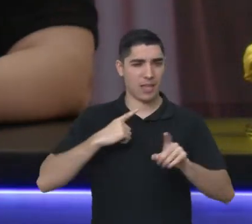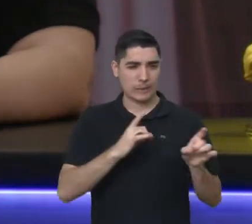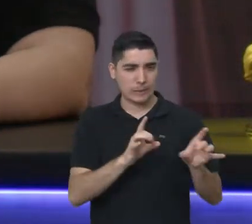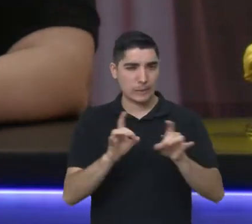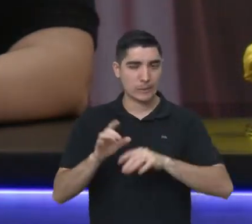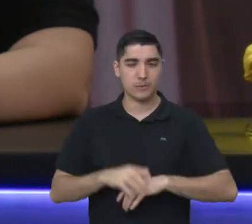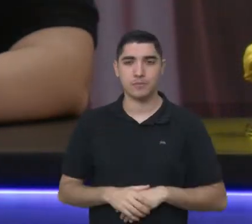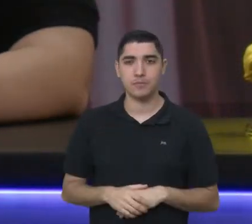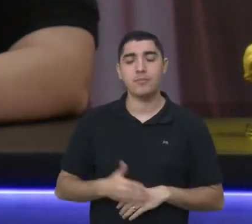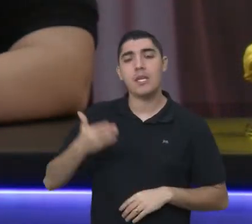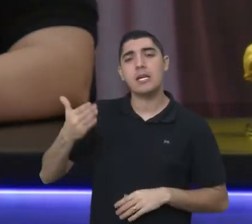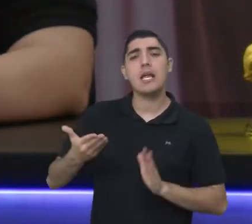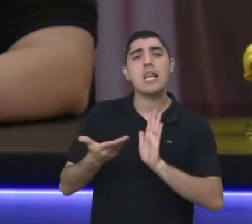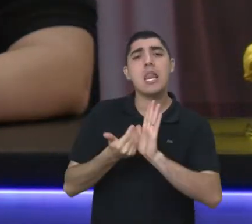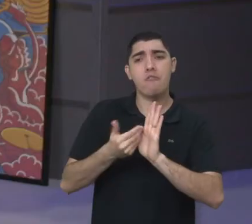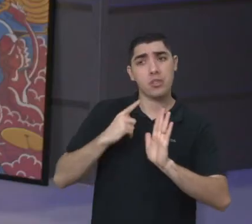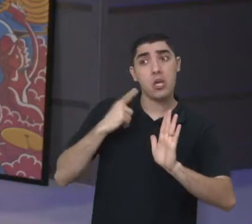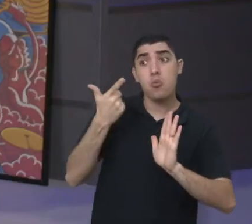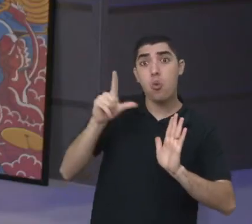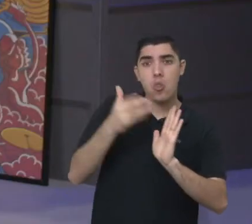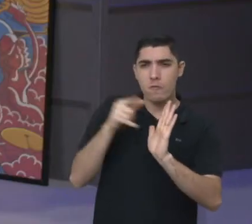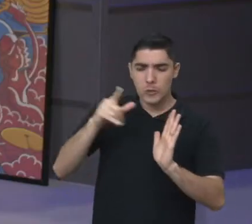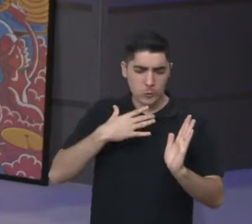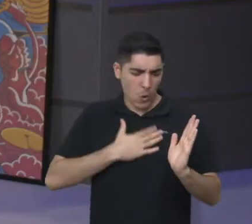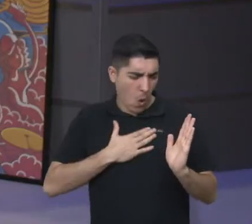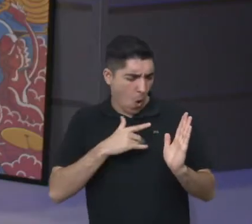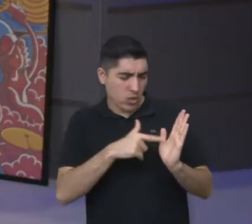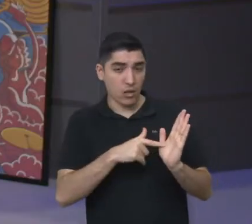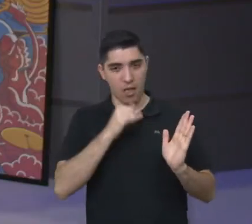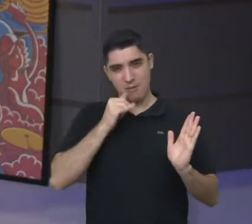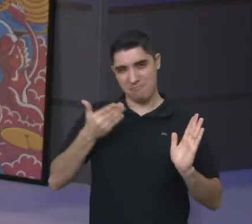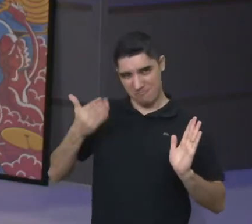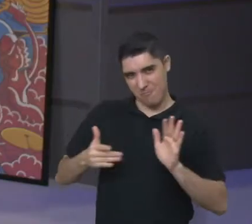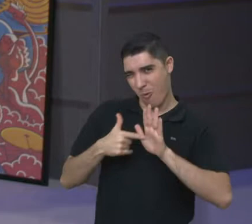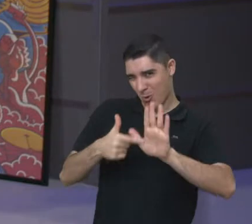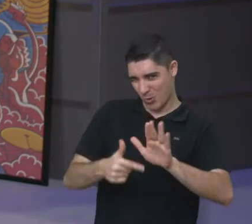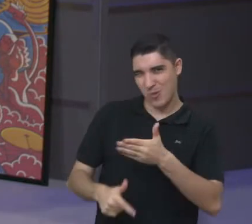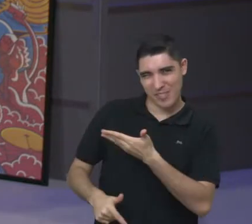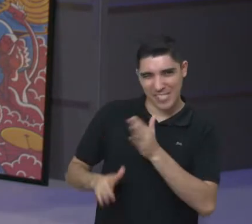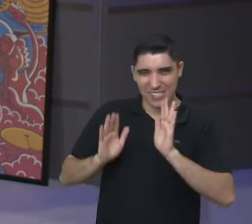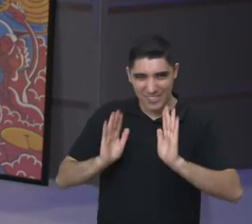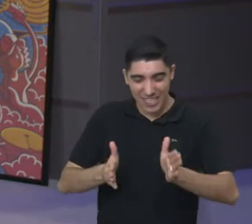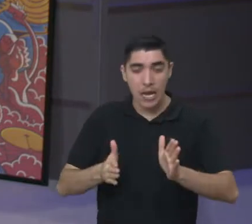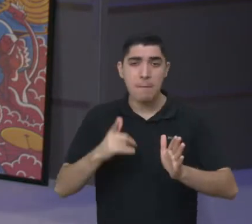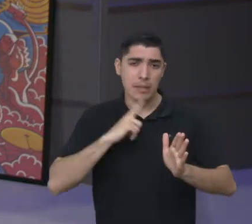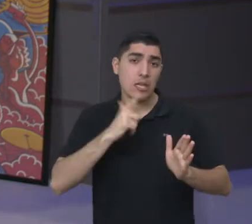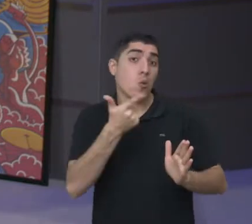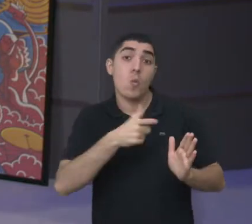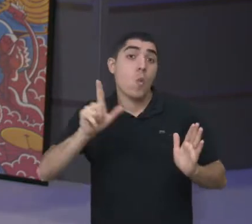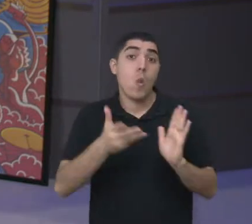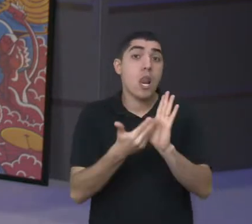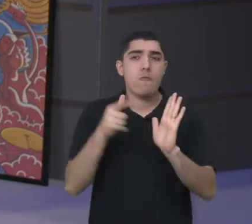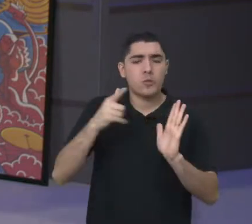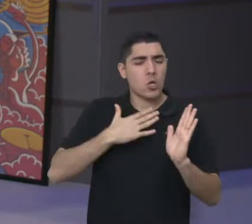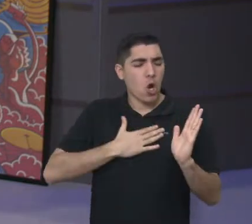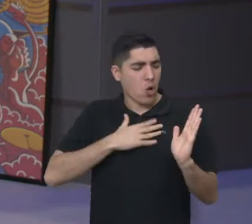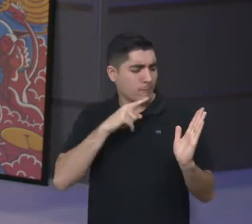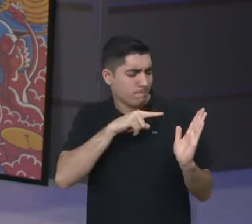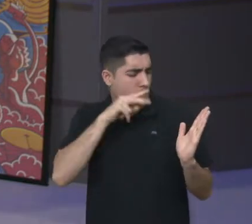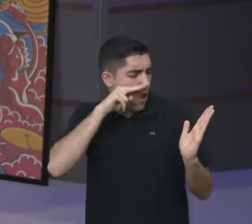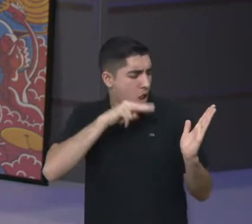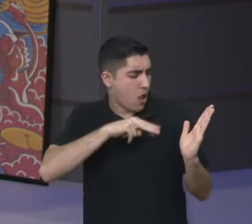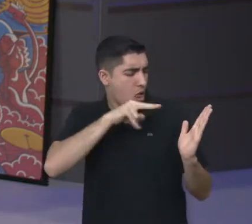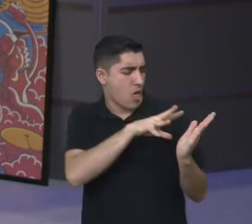esse assunto de livro, conta pra mim, algum livro te inspira? Eu falei aqui do livro A Arte Maior da Flávia, tem algum que te inspira, assim, que você se inspirou, tal,